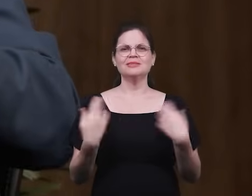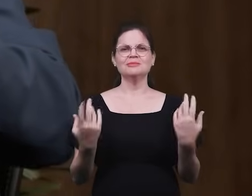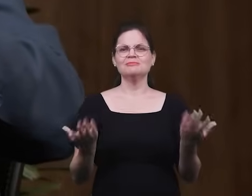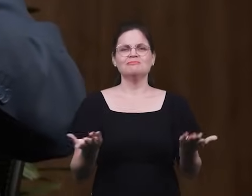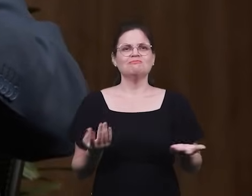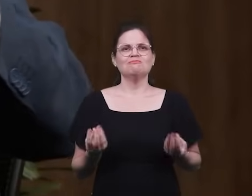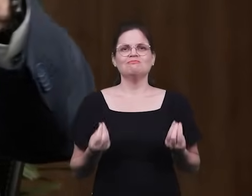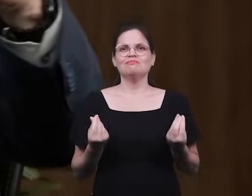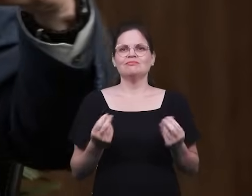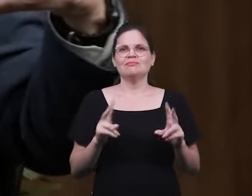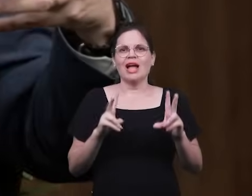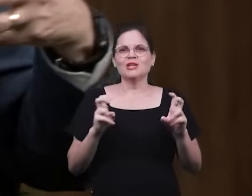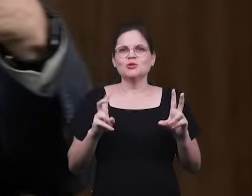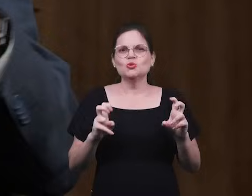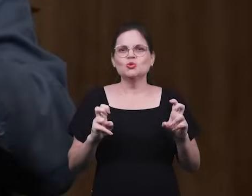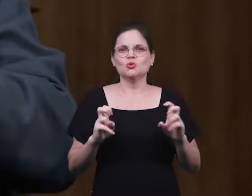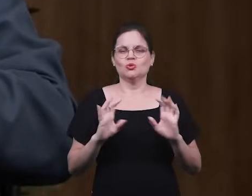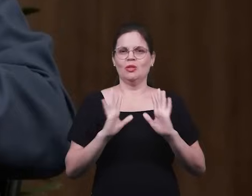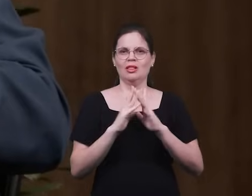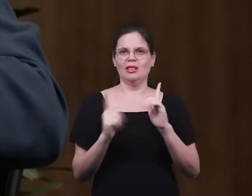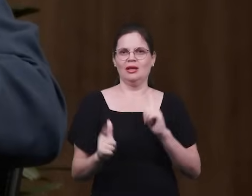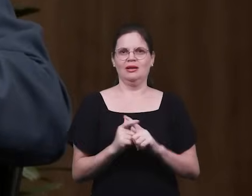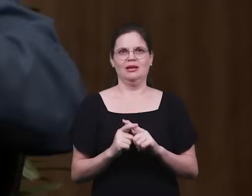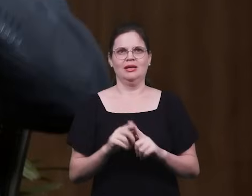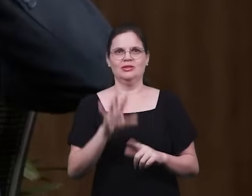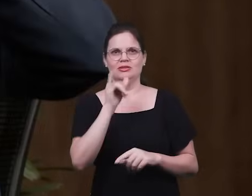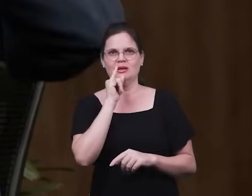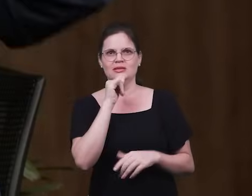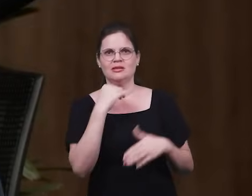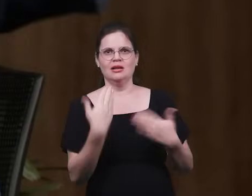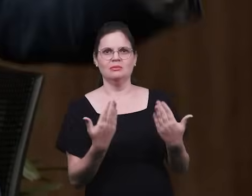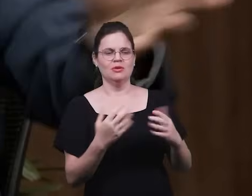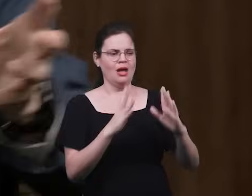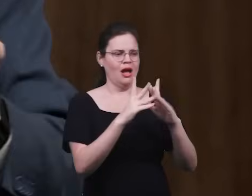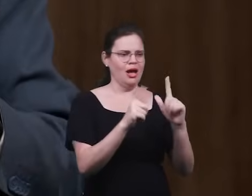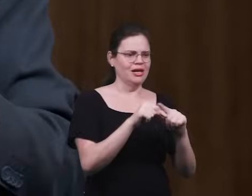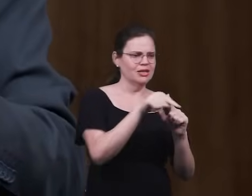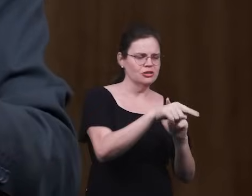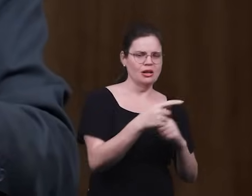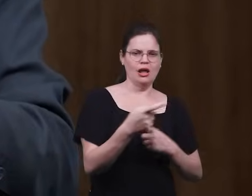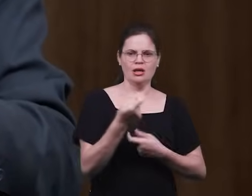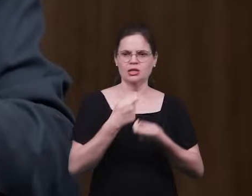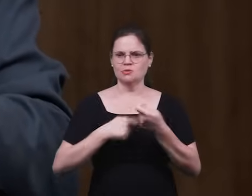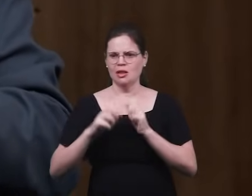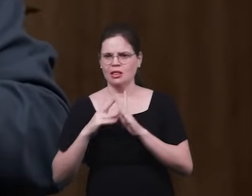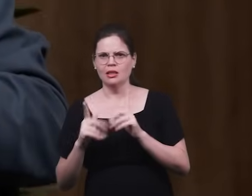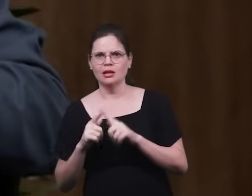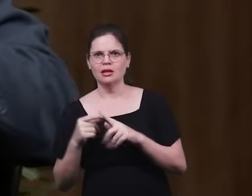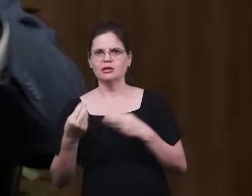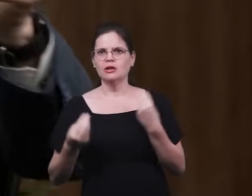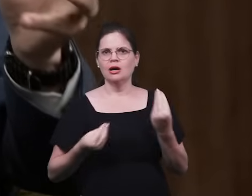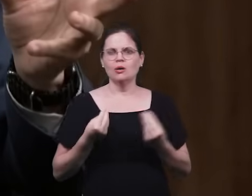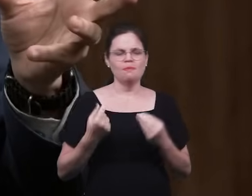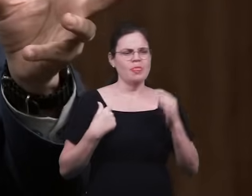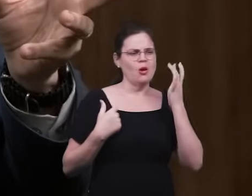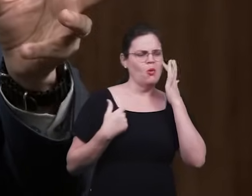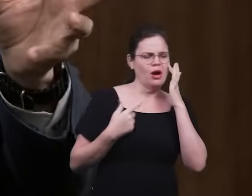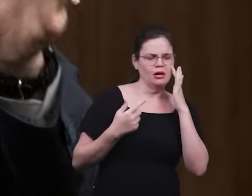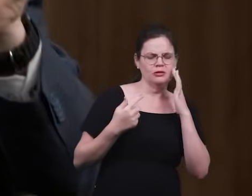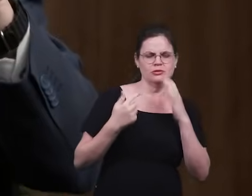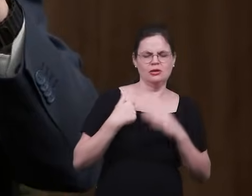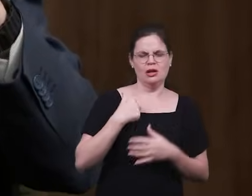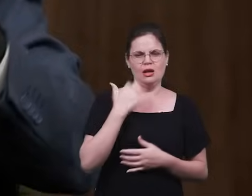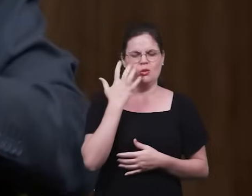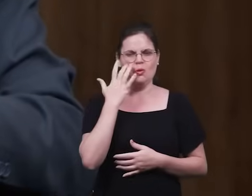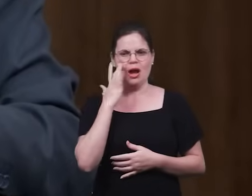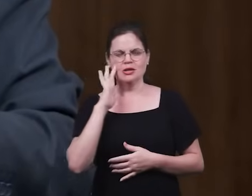digamos do do corpo né da igreja local da administração da igreja eu acho isso é aquilo